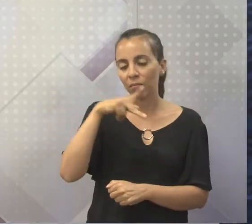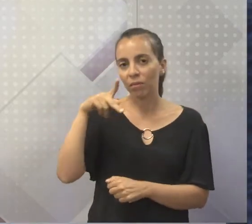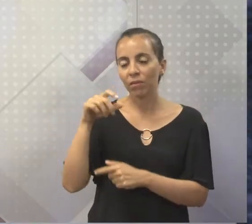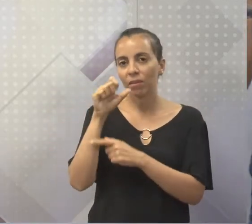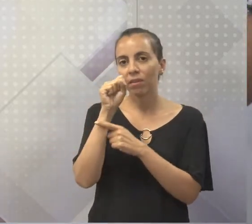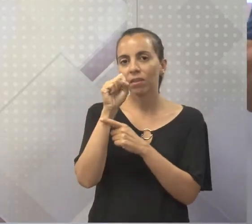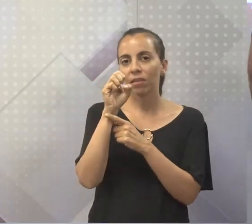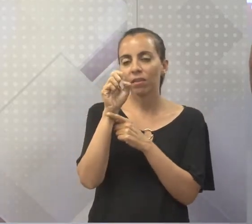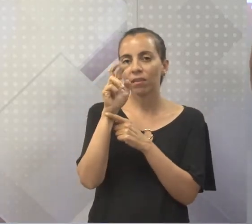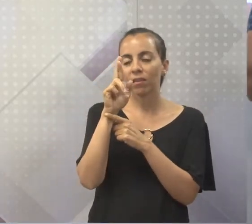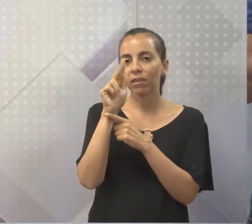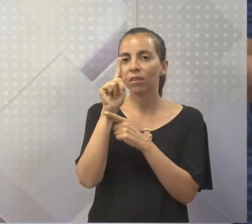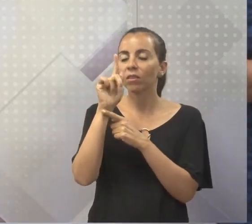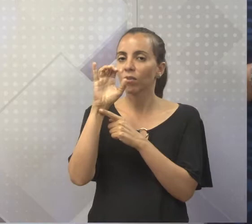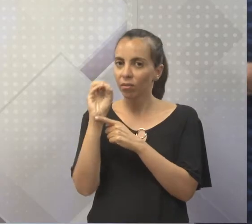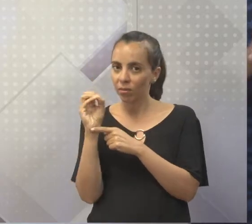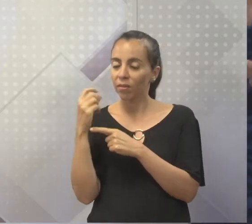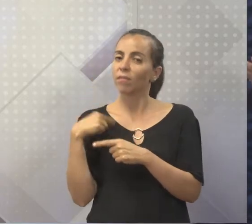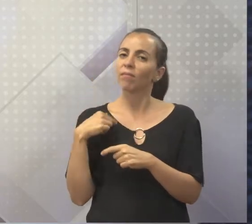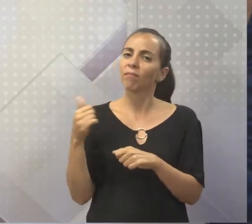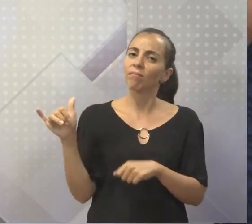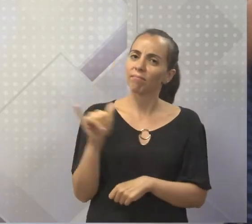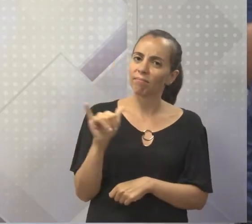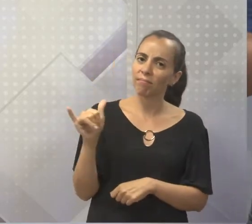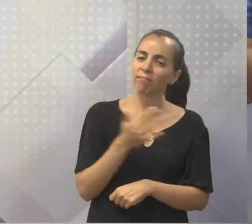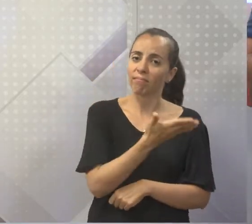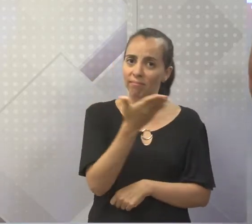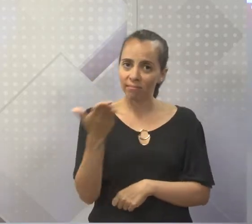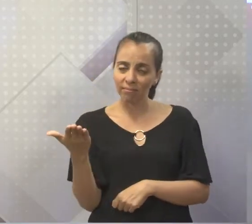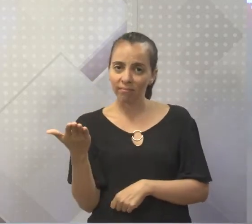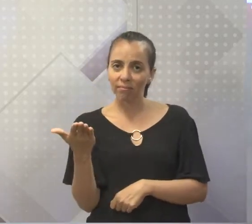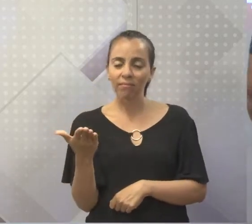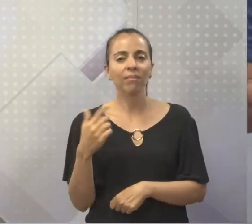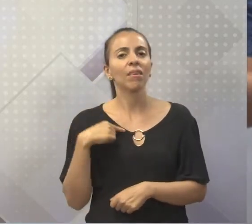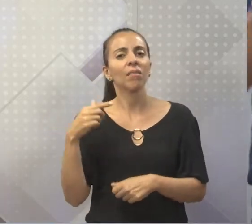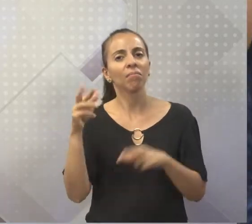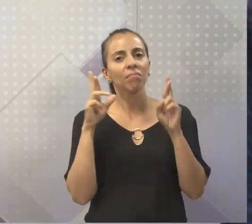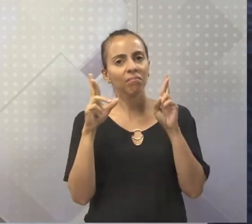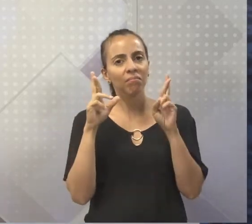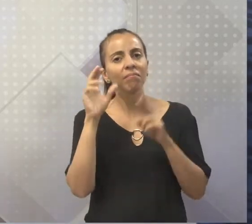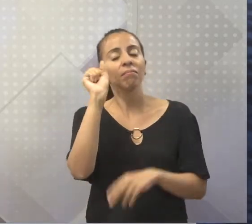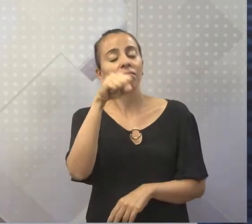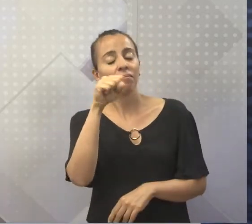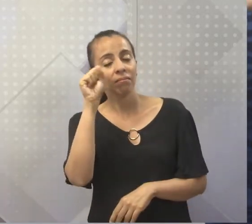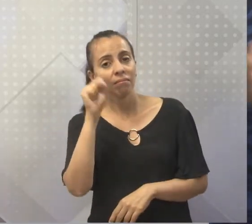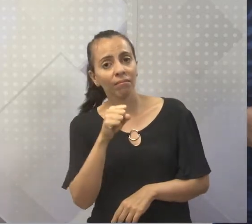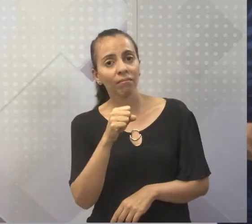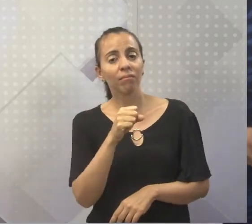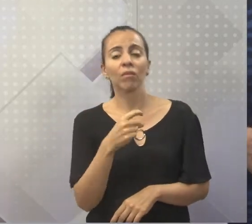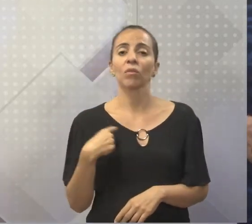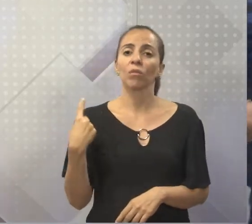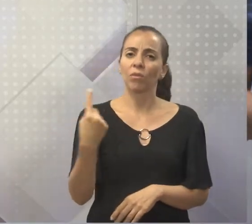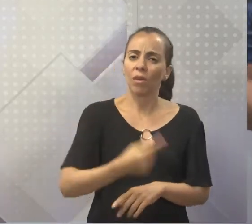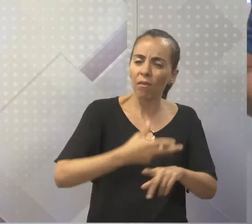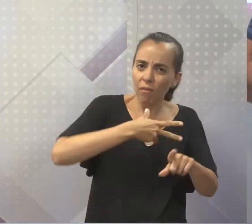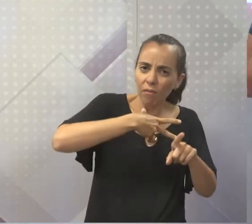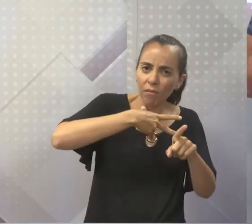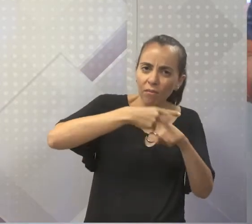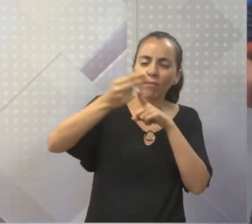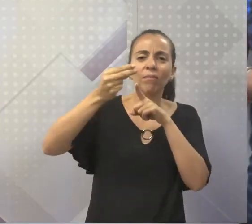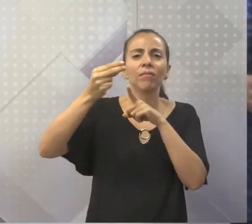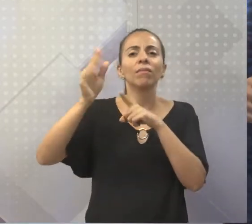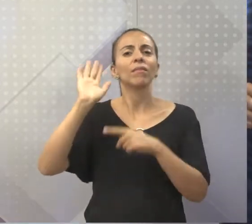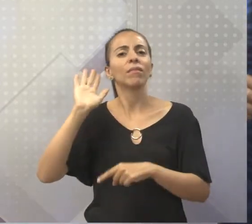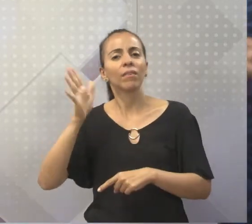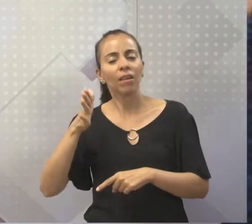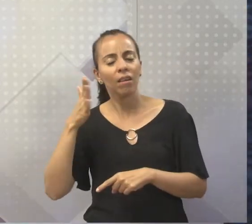esse que vos fala tudo tranquilo com vocês acredito que sim estamos saindo vitoriosos estamos